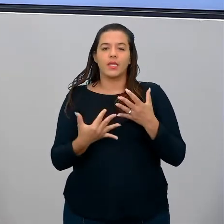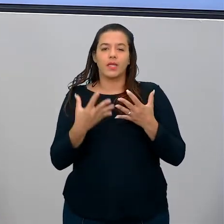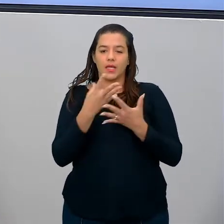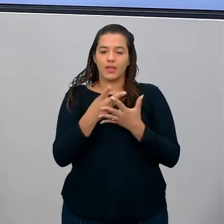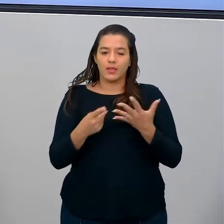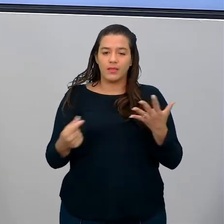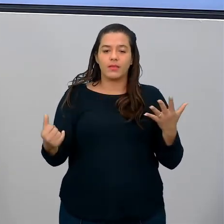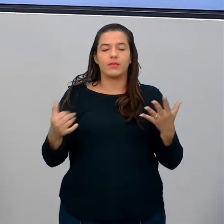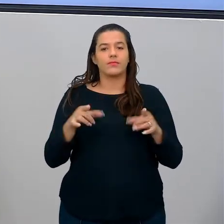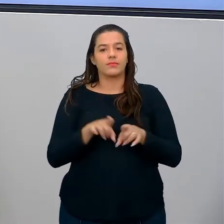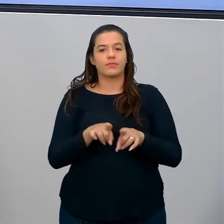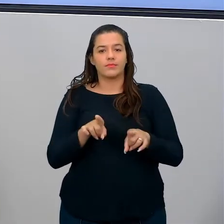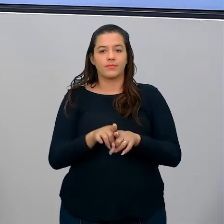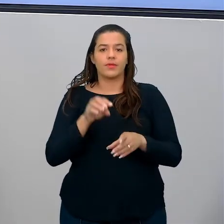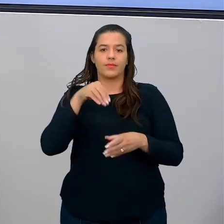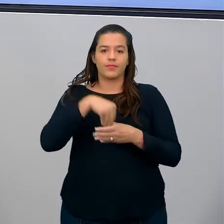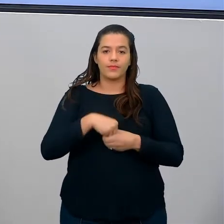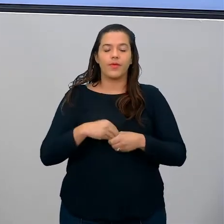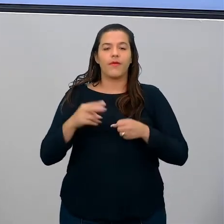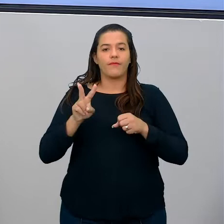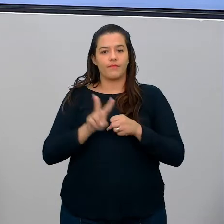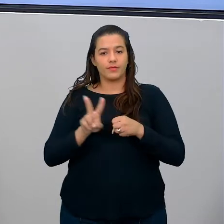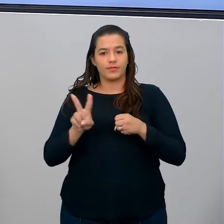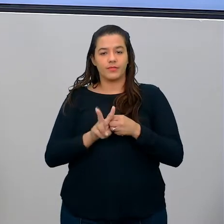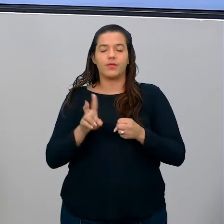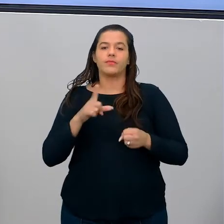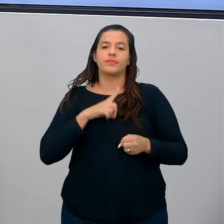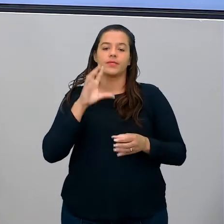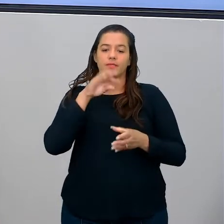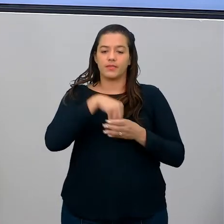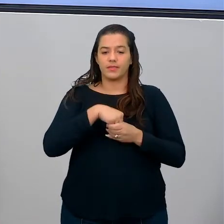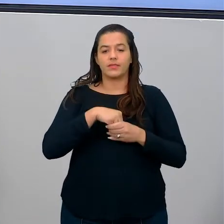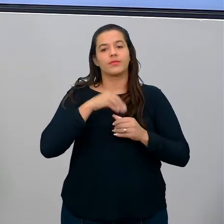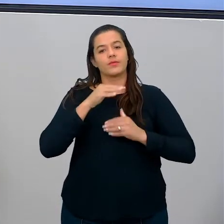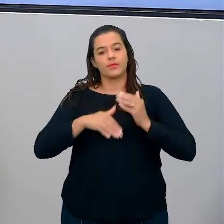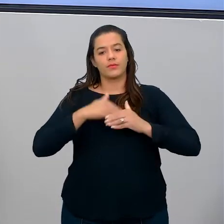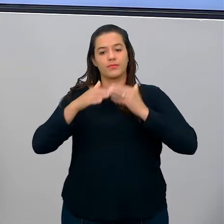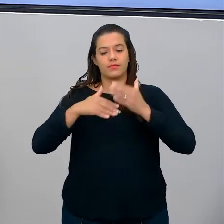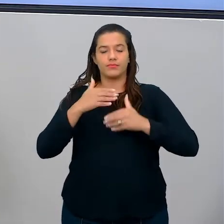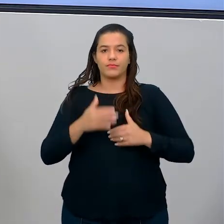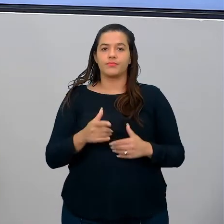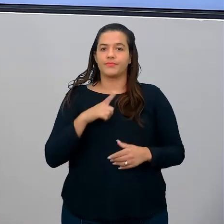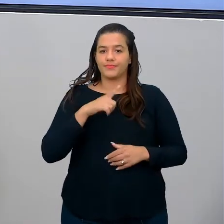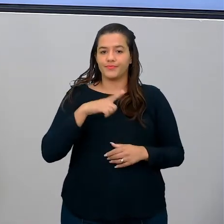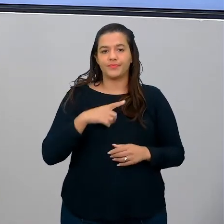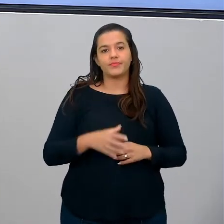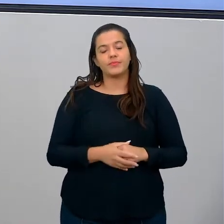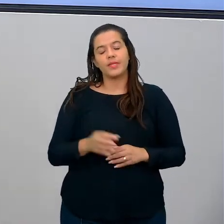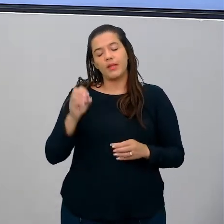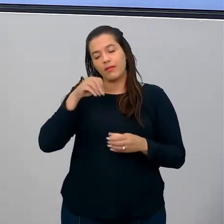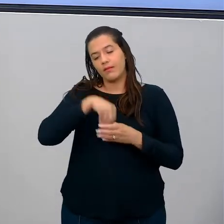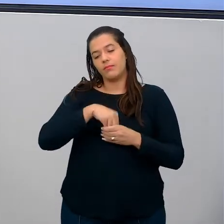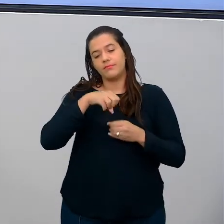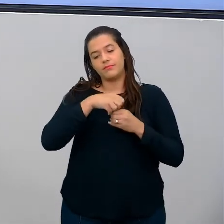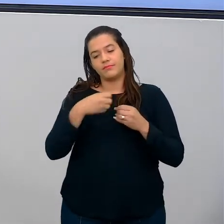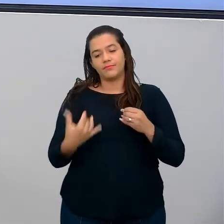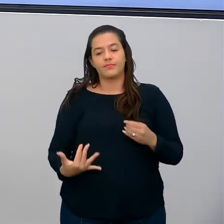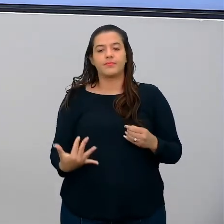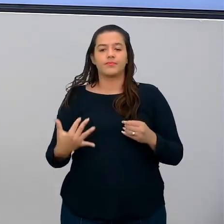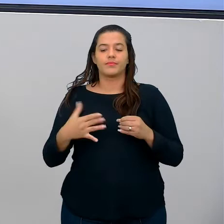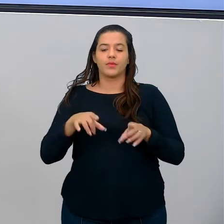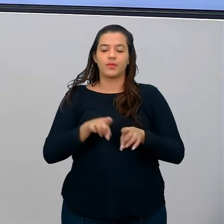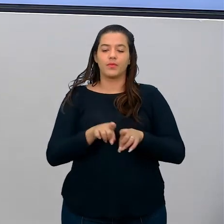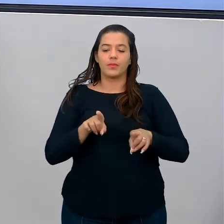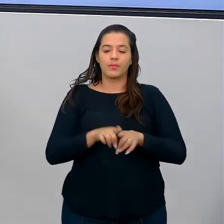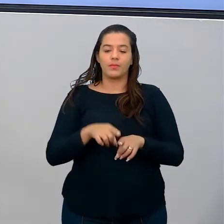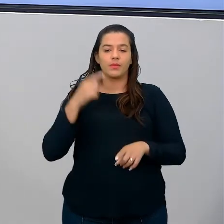tem aí algumas reações químicas que acontecem dentro desse processo de decomposição, e dentro desse processo de decomposição nós